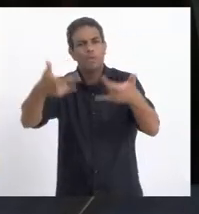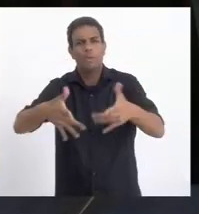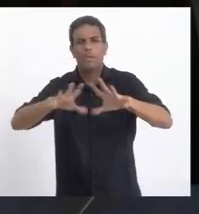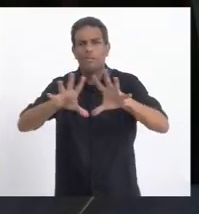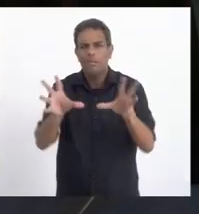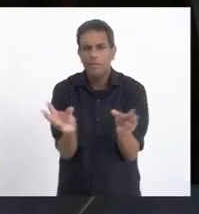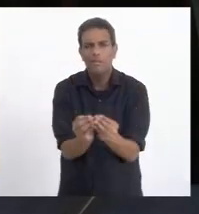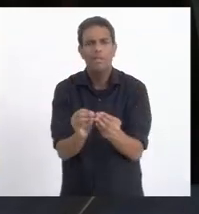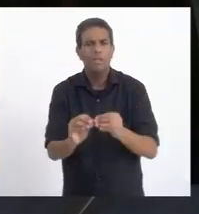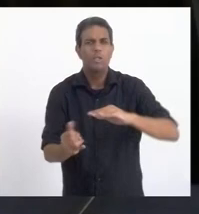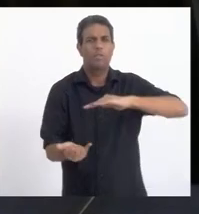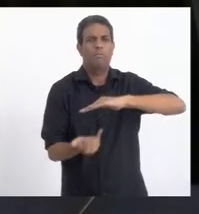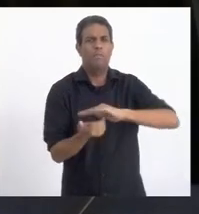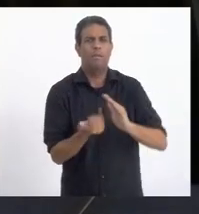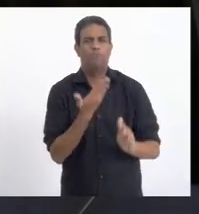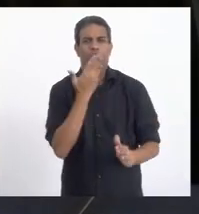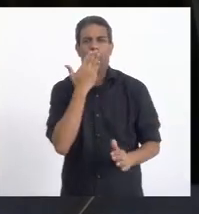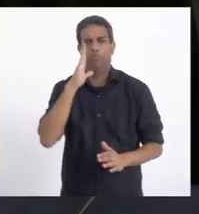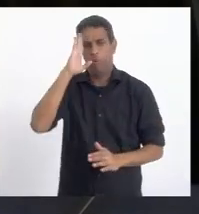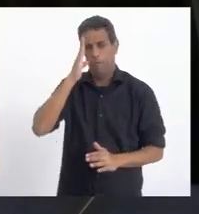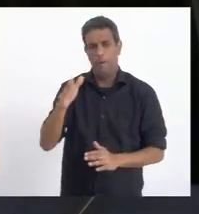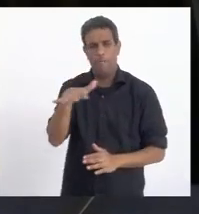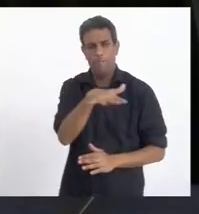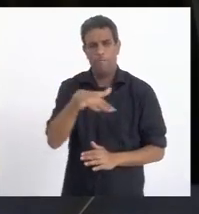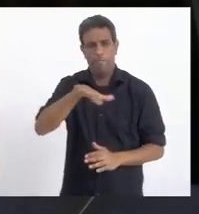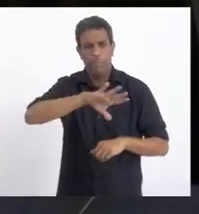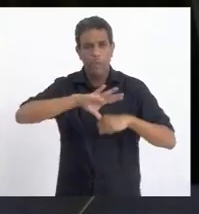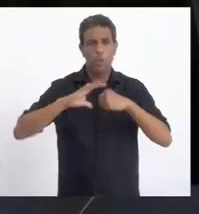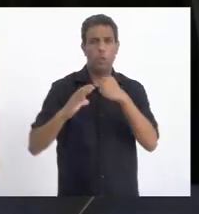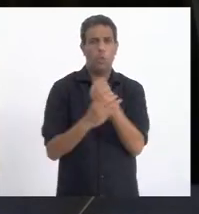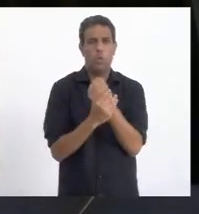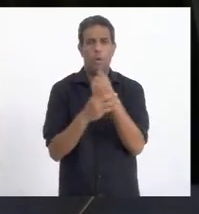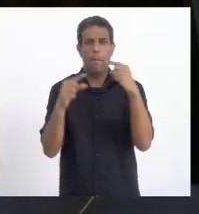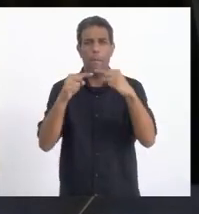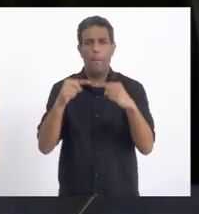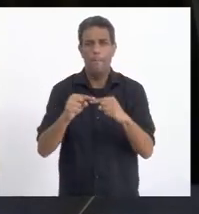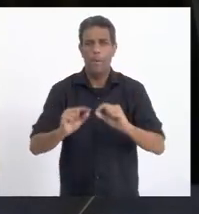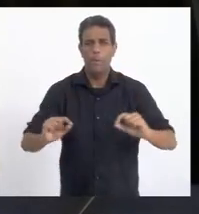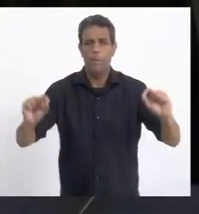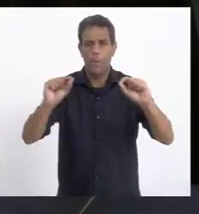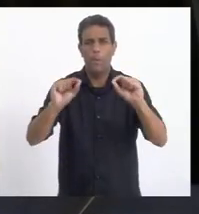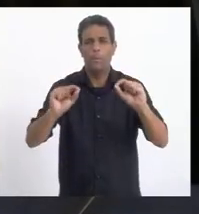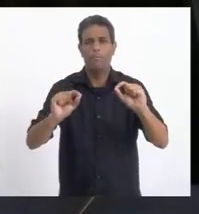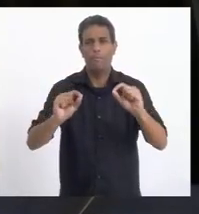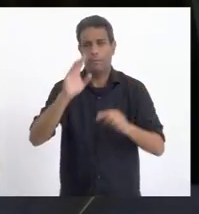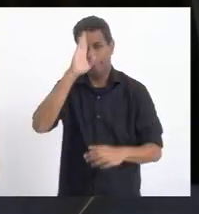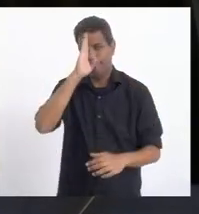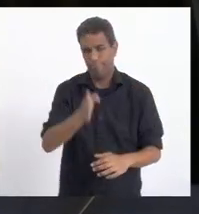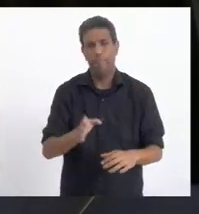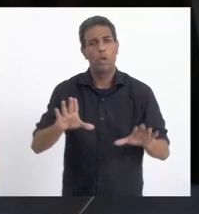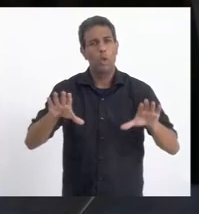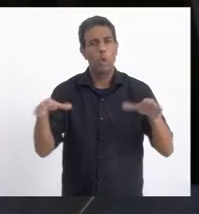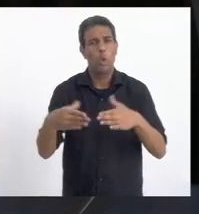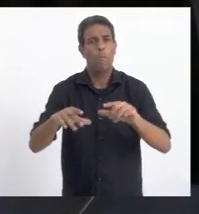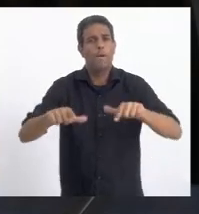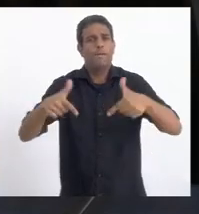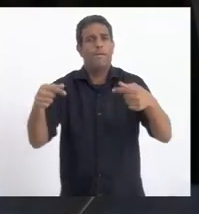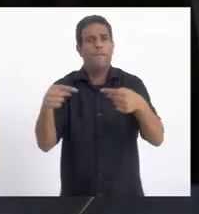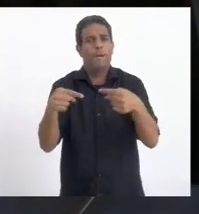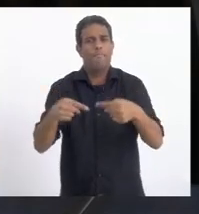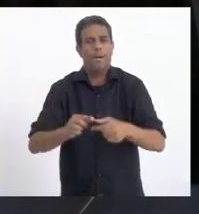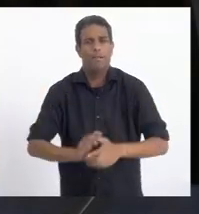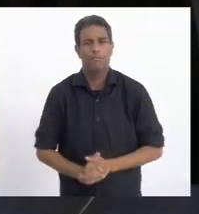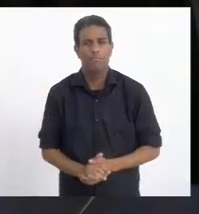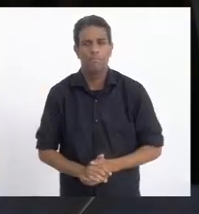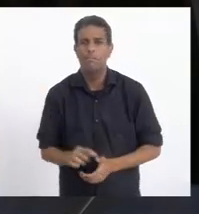acho que a instituição é uma só por isso que a gente fala que nós somos corporativista nesse momento peso somos um só corpo e assim tem que ser visto